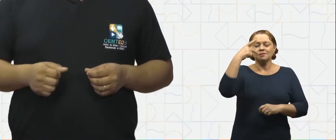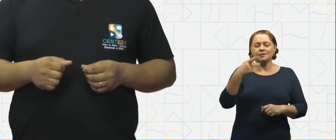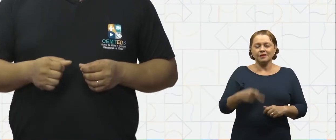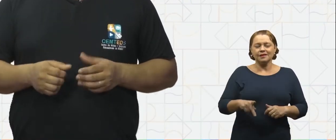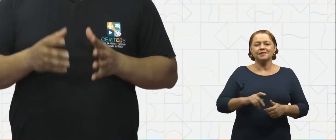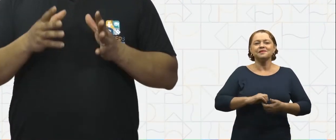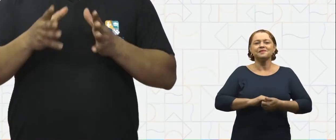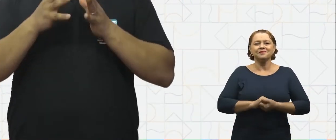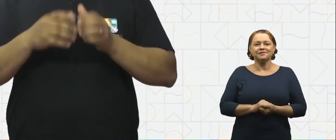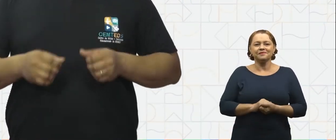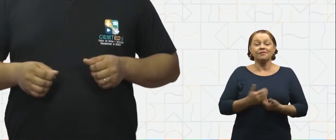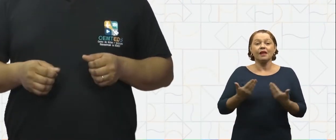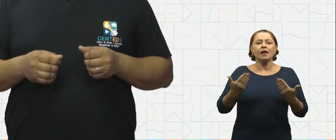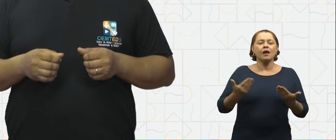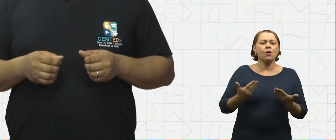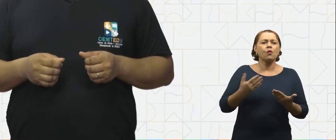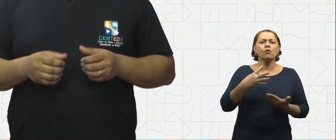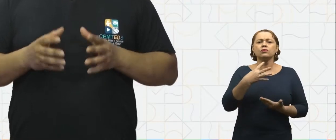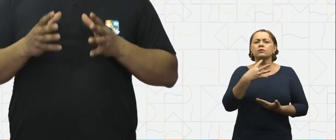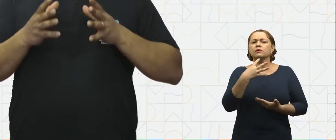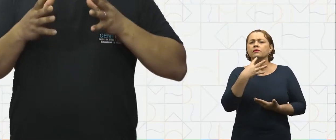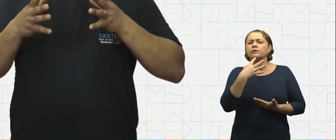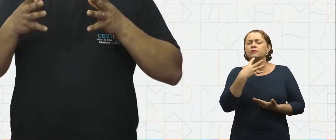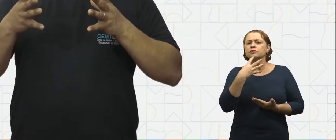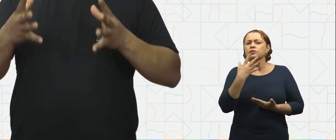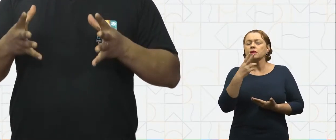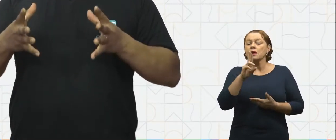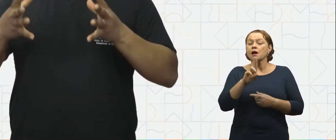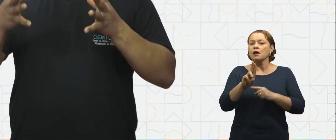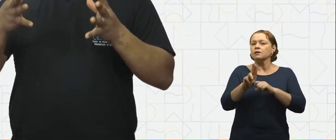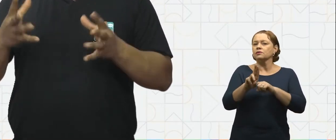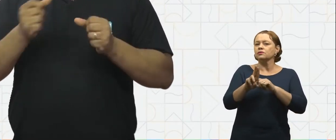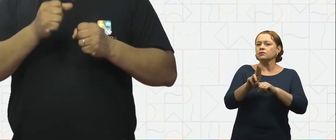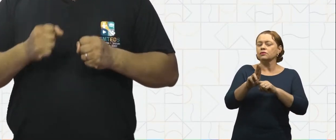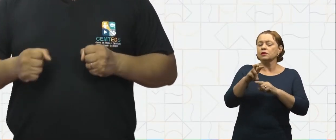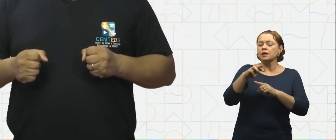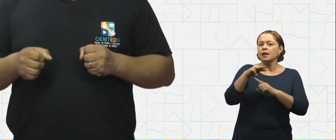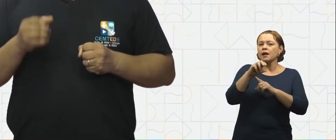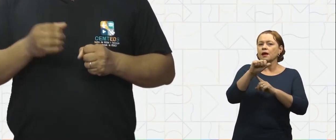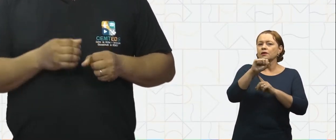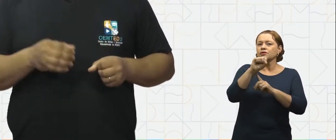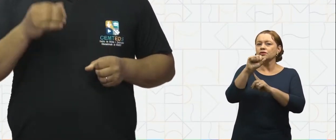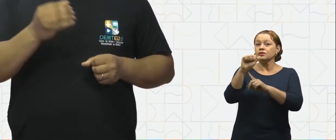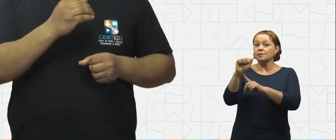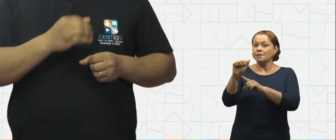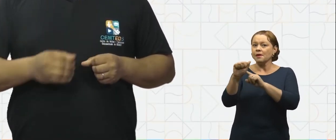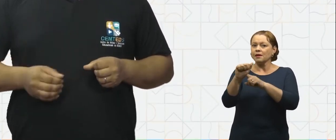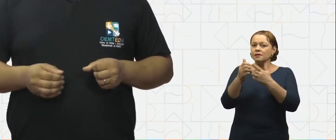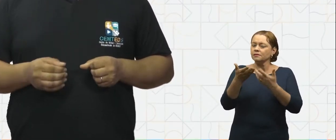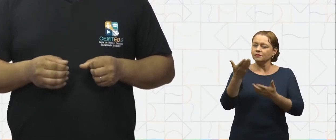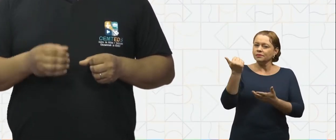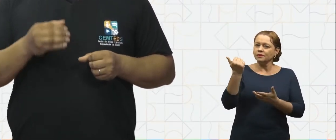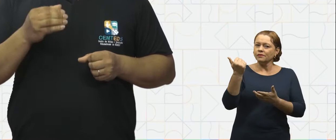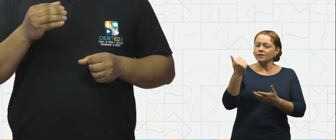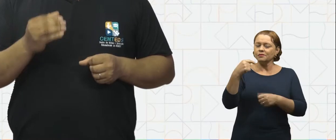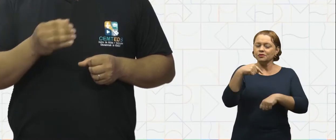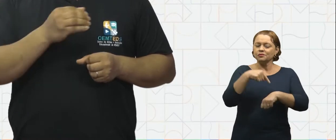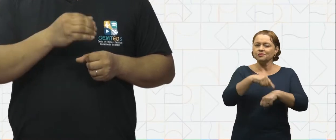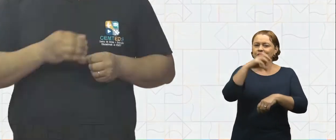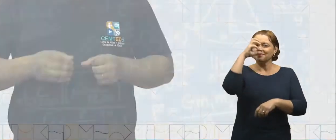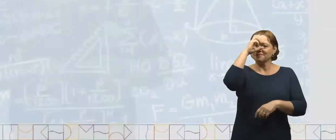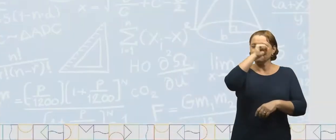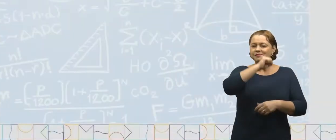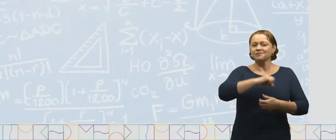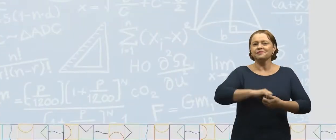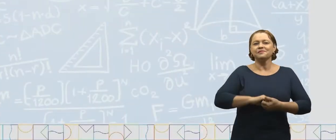CEMED Manaus. Hoje iremos conhecer as unidades de massa. Então, vamos lá para a nossa hora